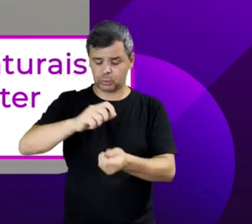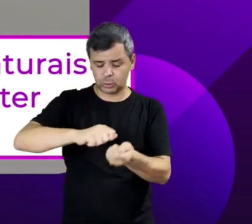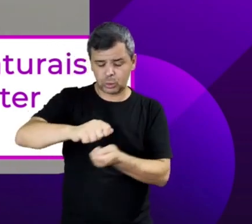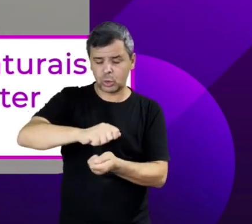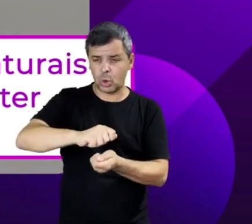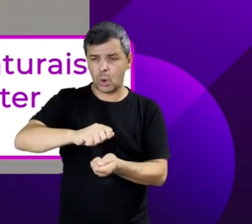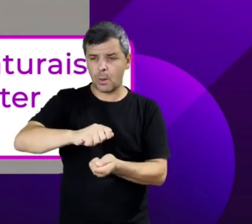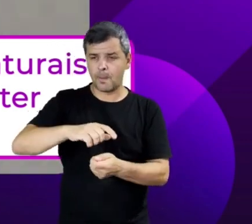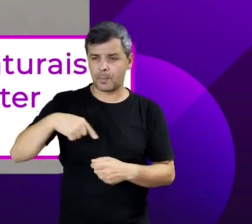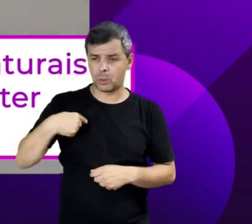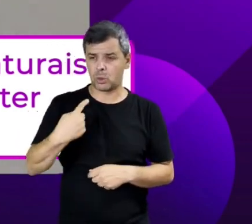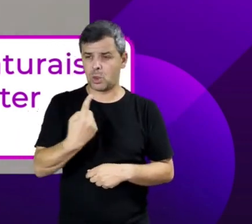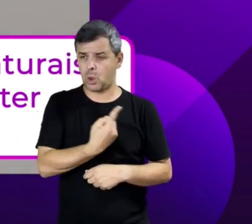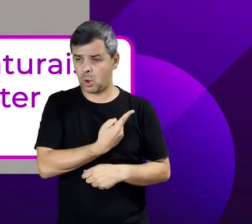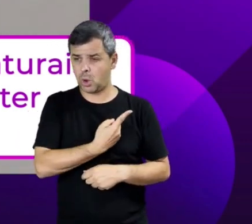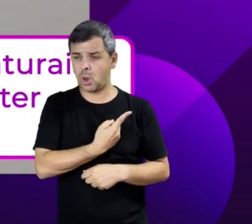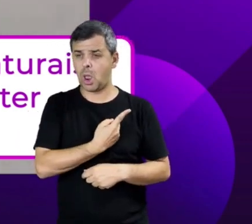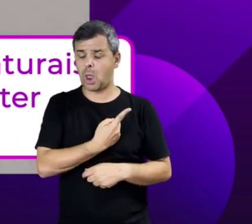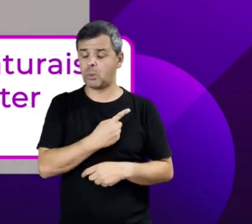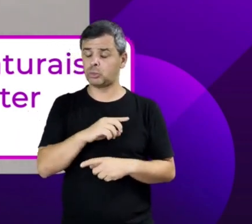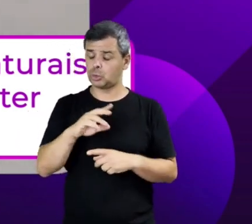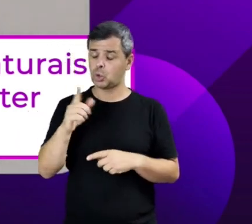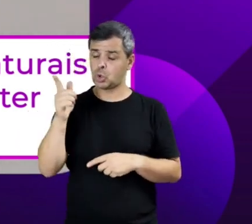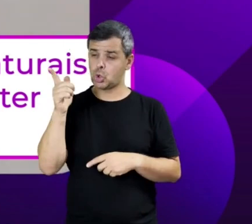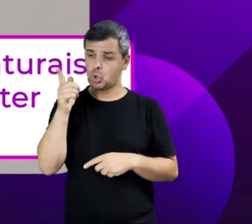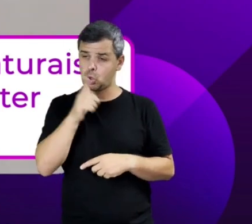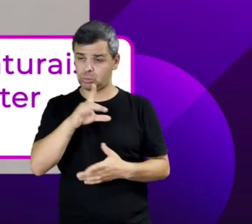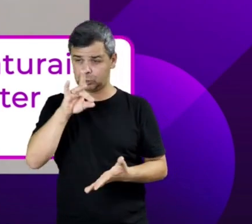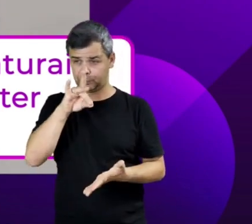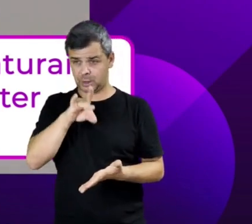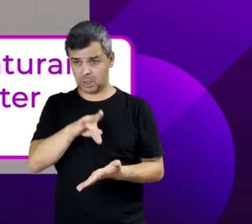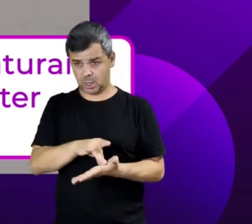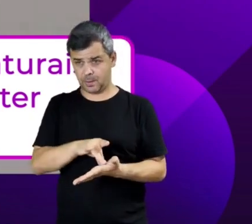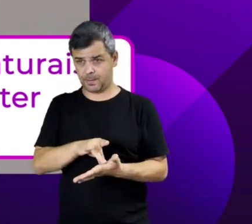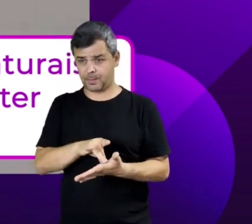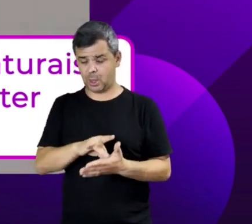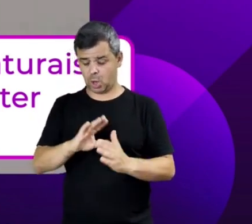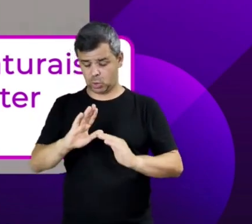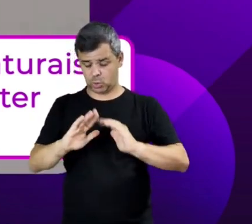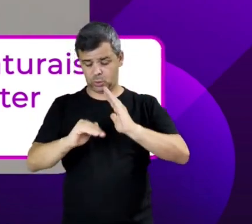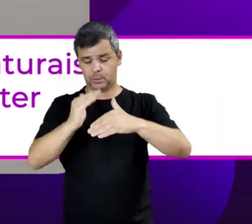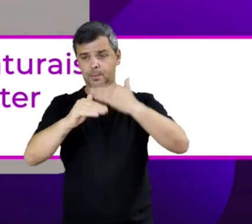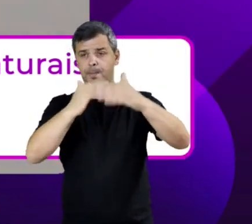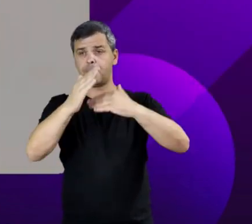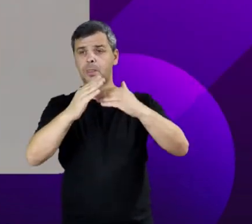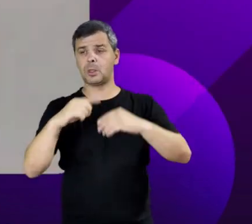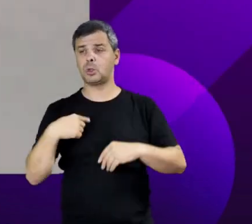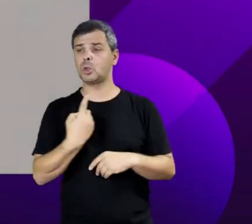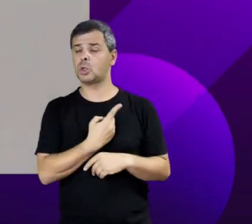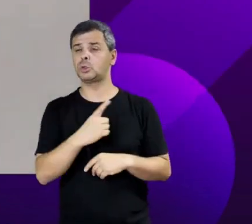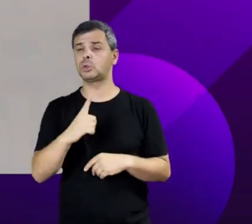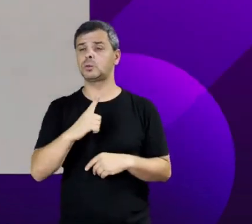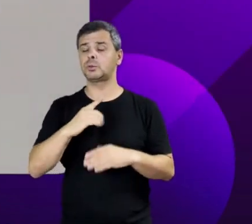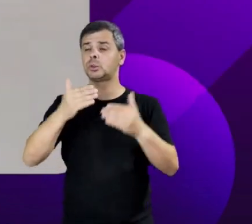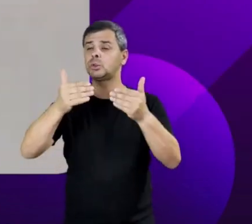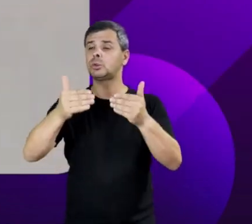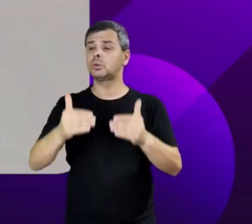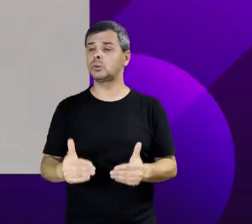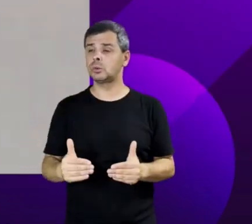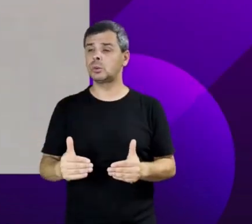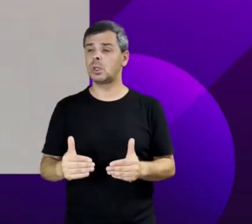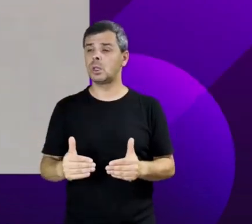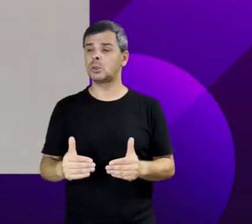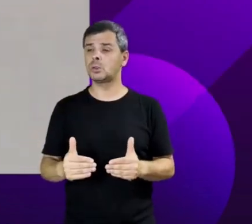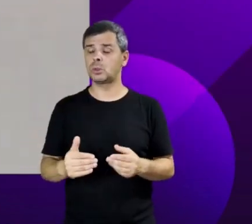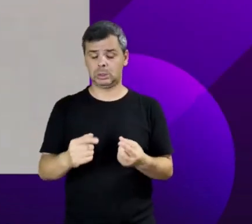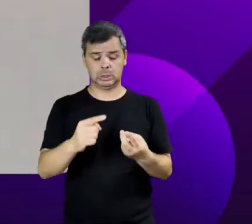nós só viabilizaremos, de fato, o desenvolvimento se nós estivermos diante de um